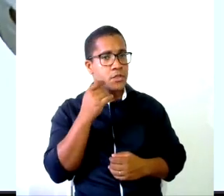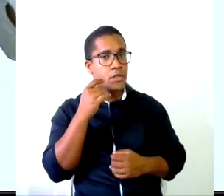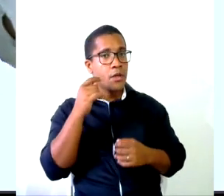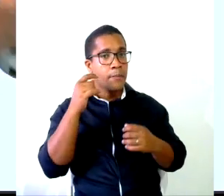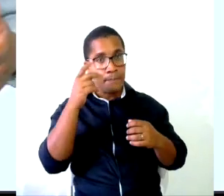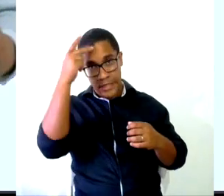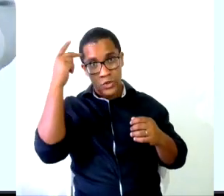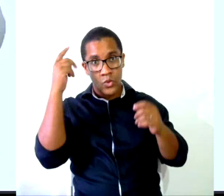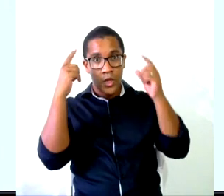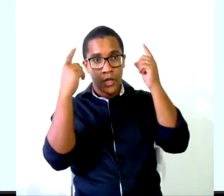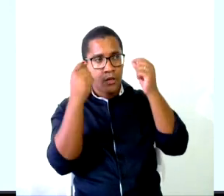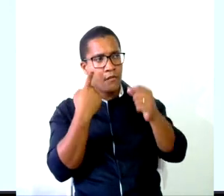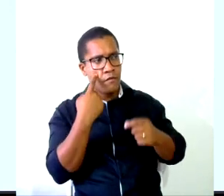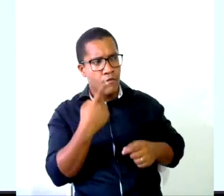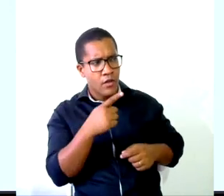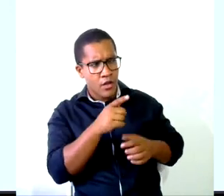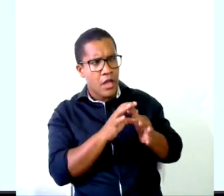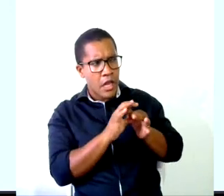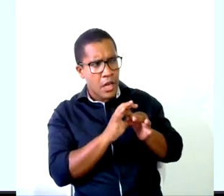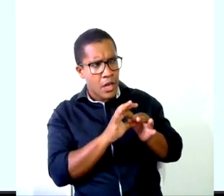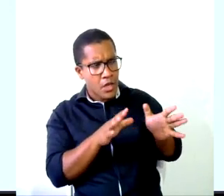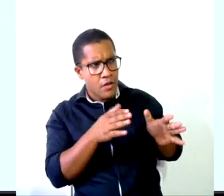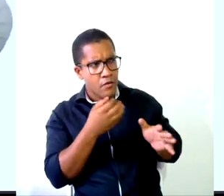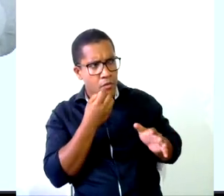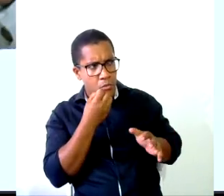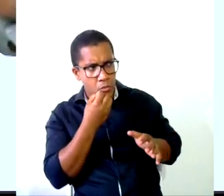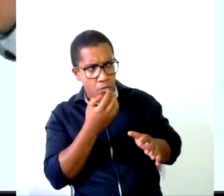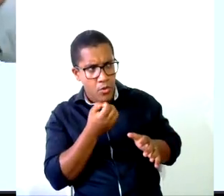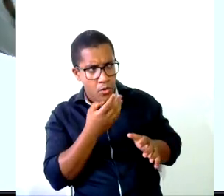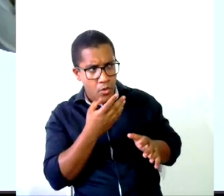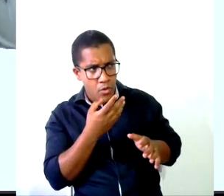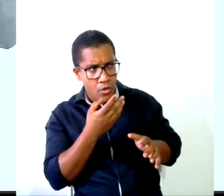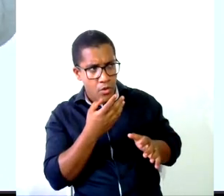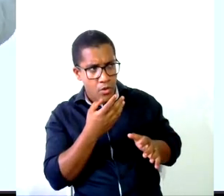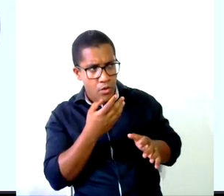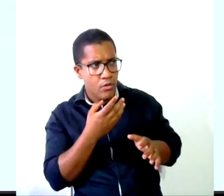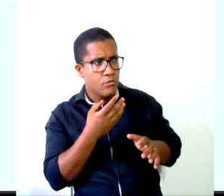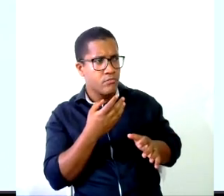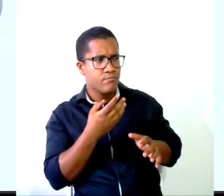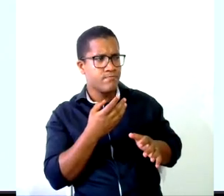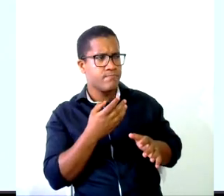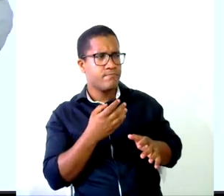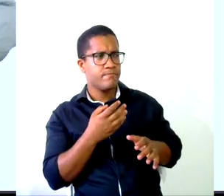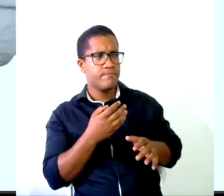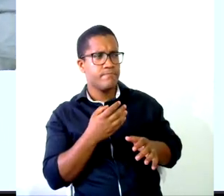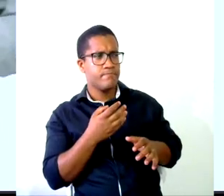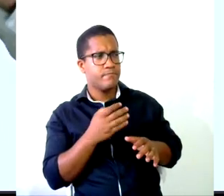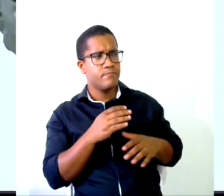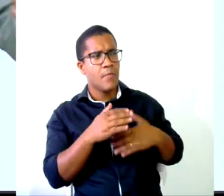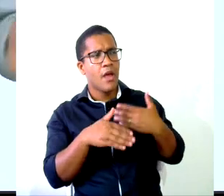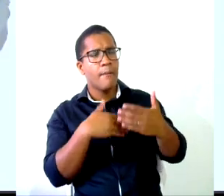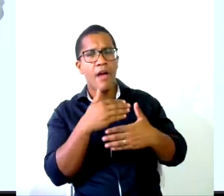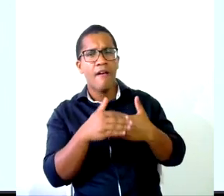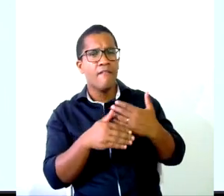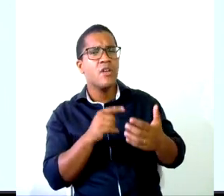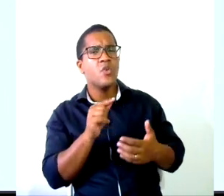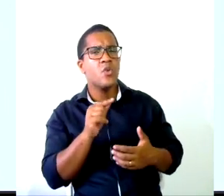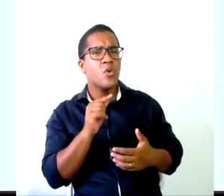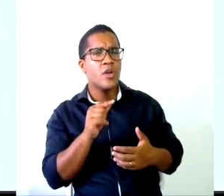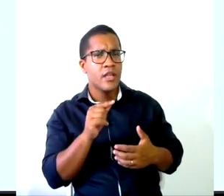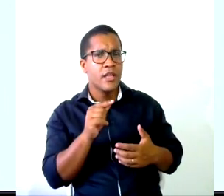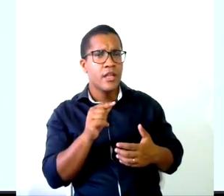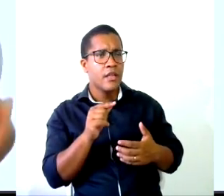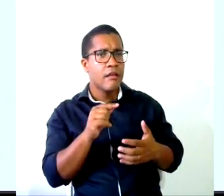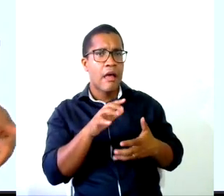a liberdade, isso é a melhor coisa, o indivíduo não pode ficar preso a outrem, aí começaram o